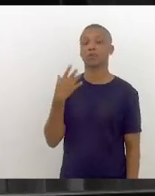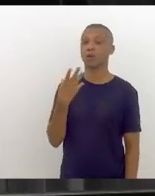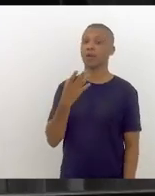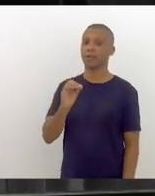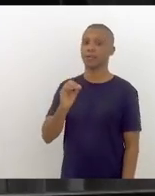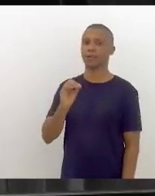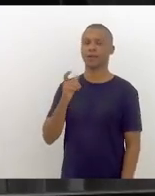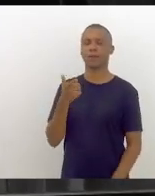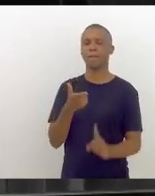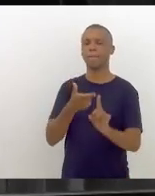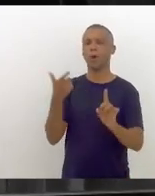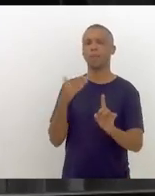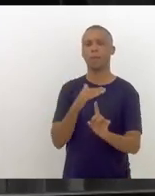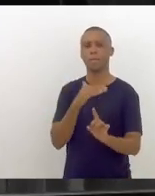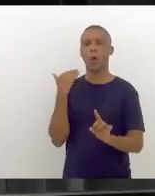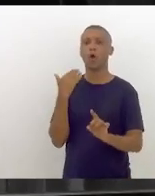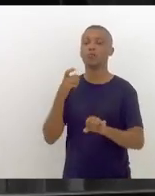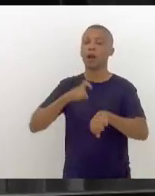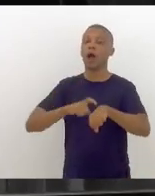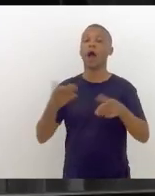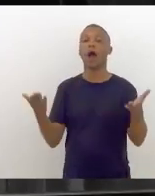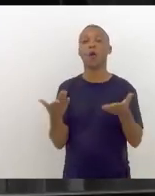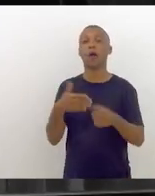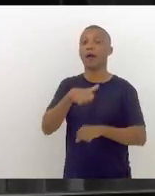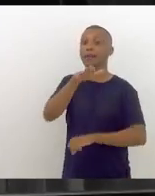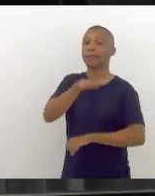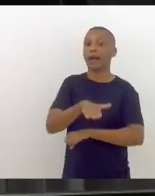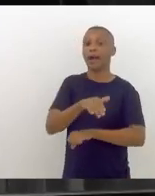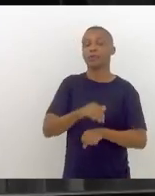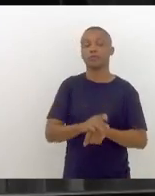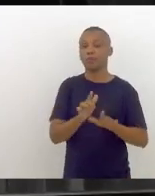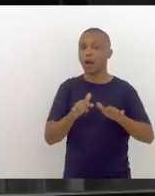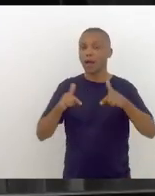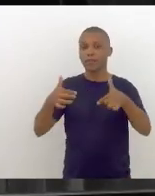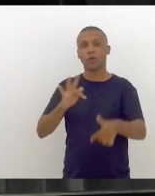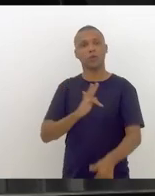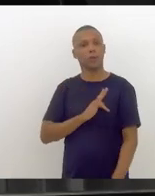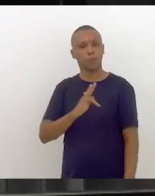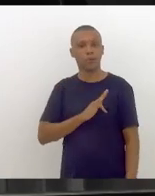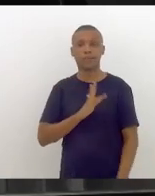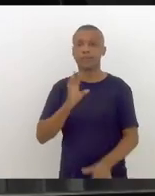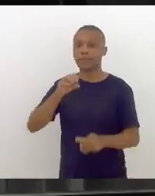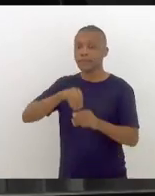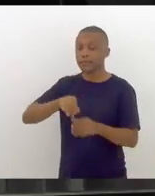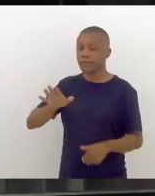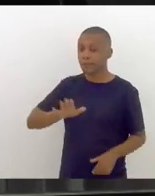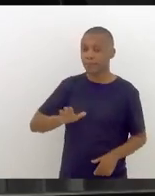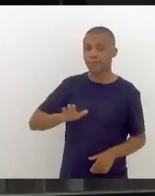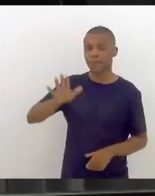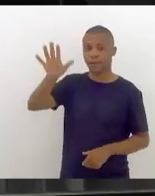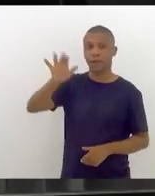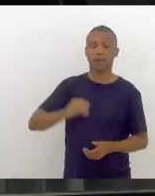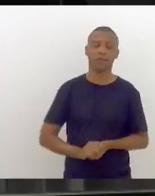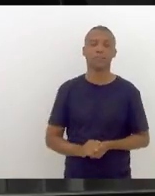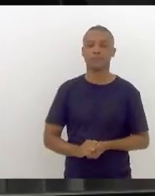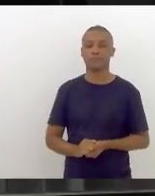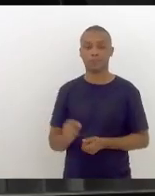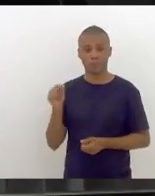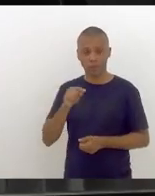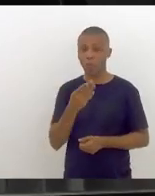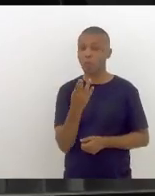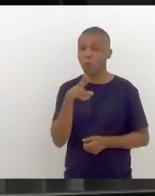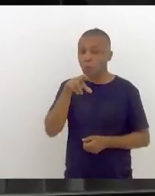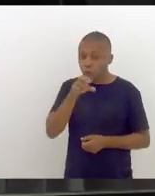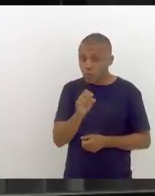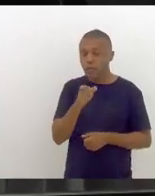foi morto a um agora à tarde numa incursão policial na favela de Manguinhos o Bruno que